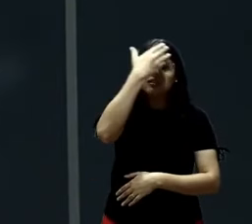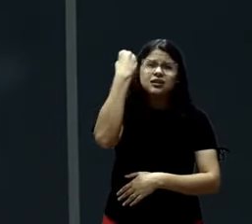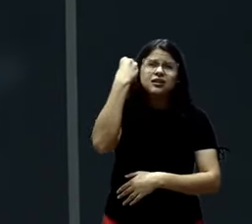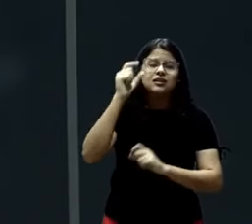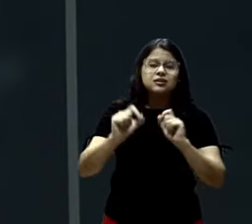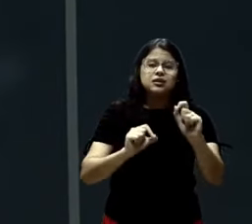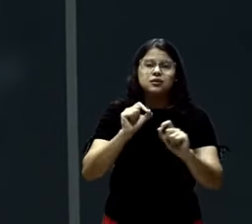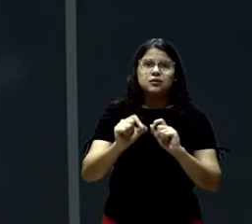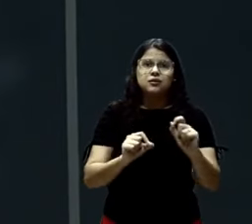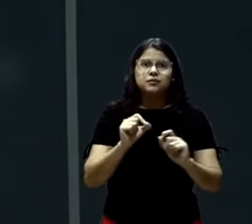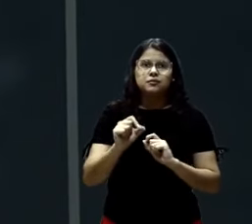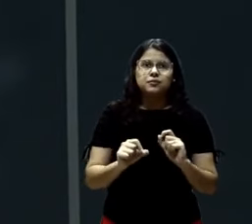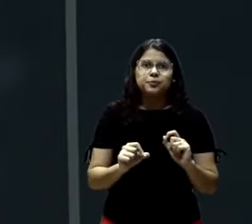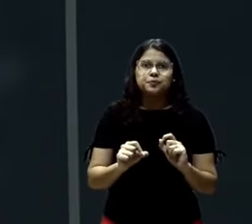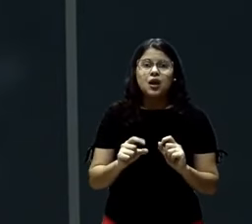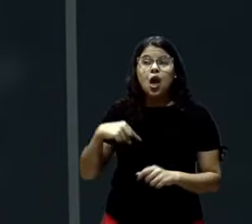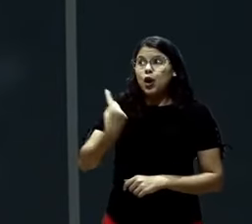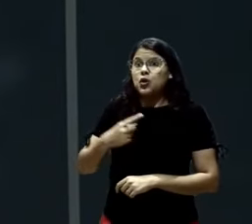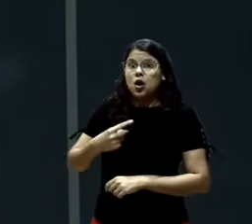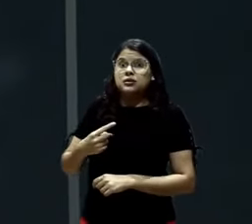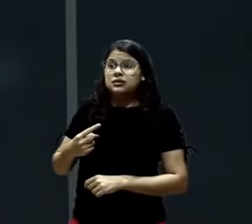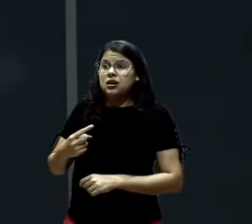Mais oramos nos momentos ruins.